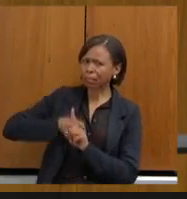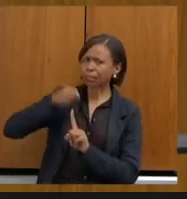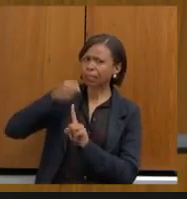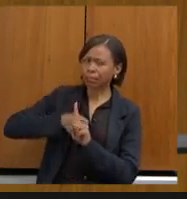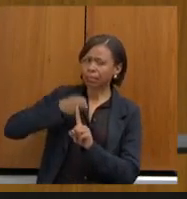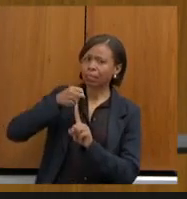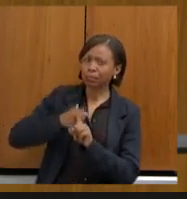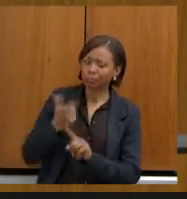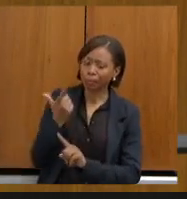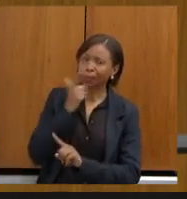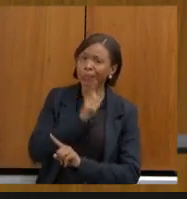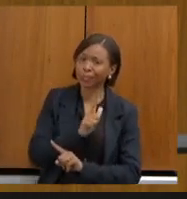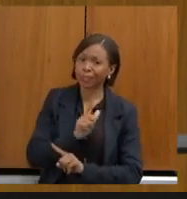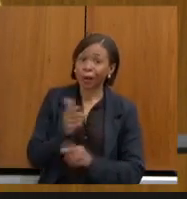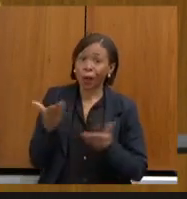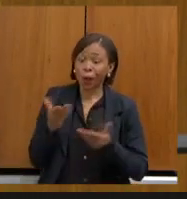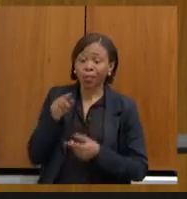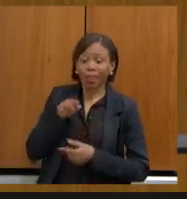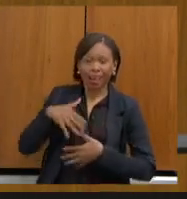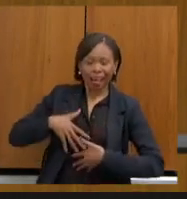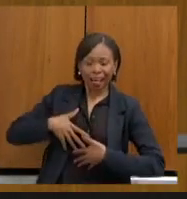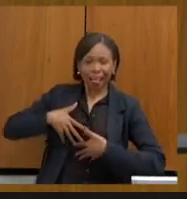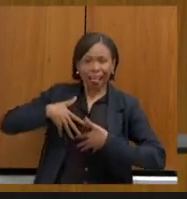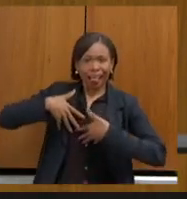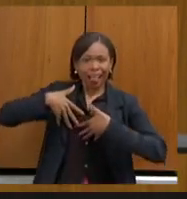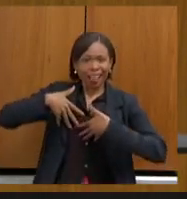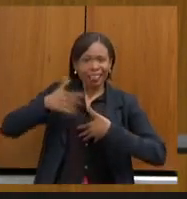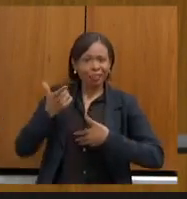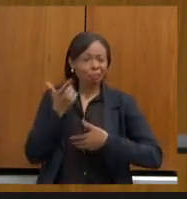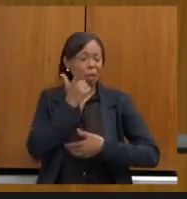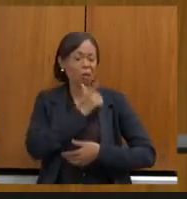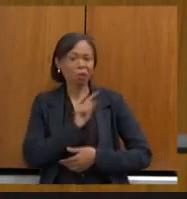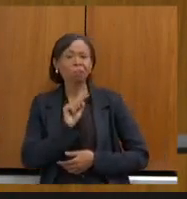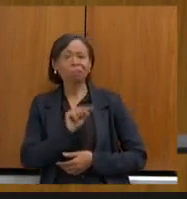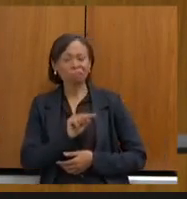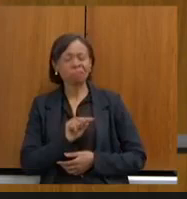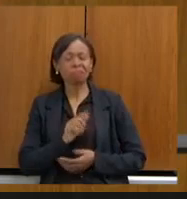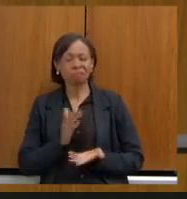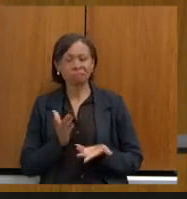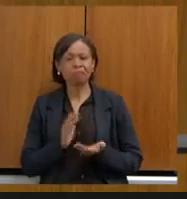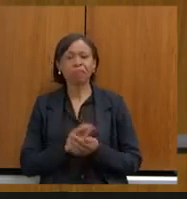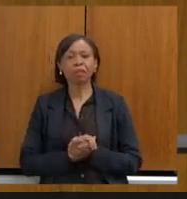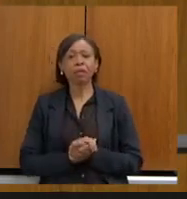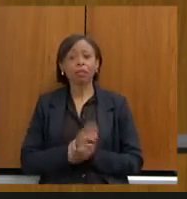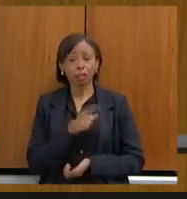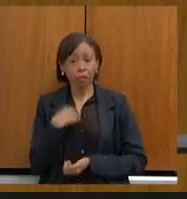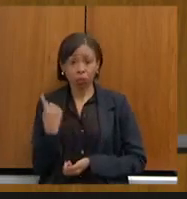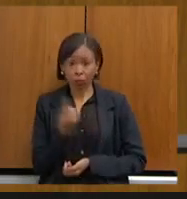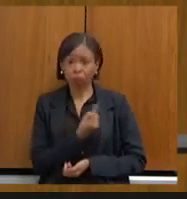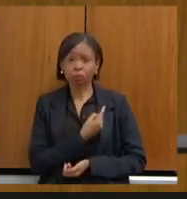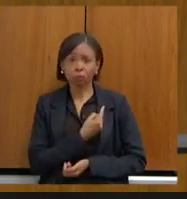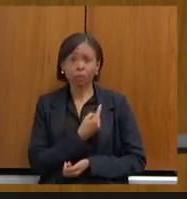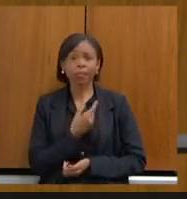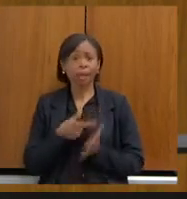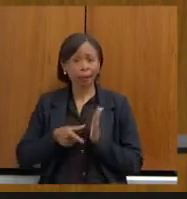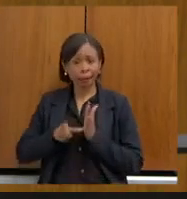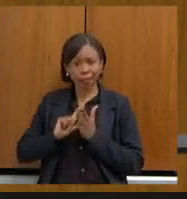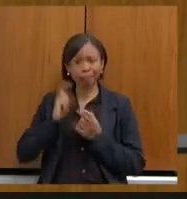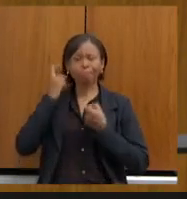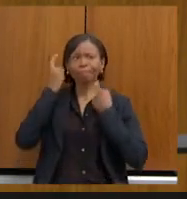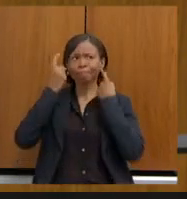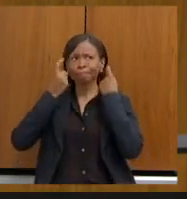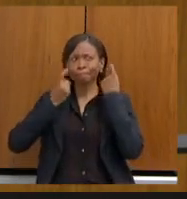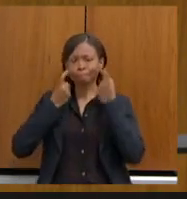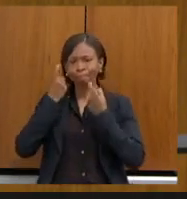imagino a satisfação dele ao ver que isso começa a acontecer né E todos nós tínhamos essa preocupação